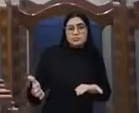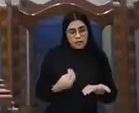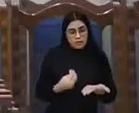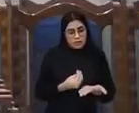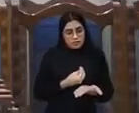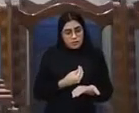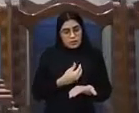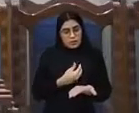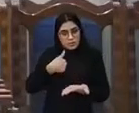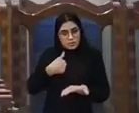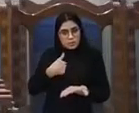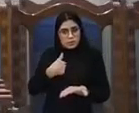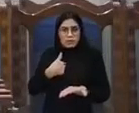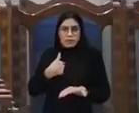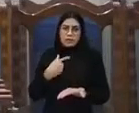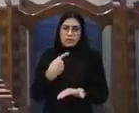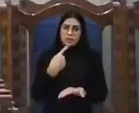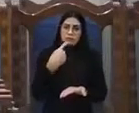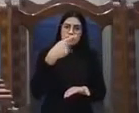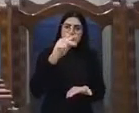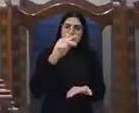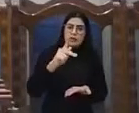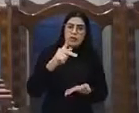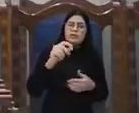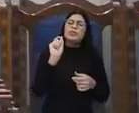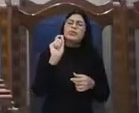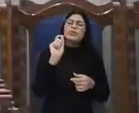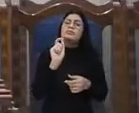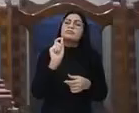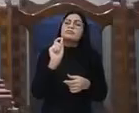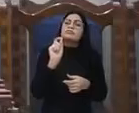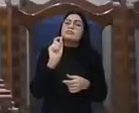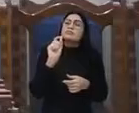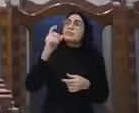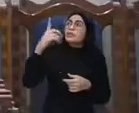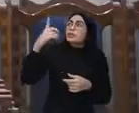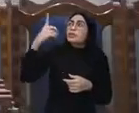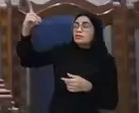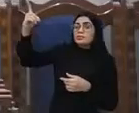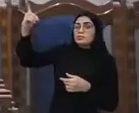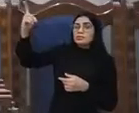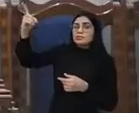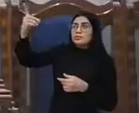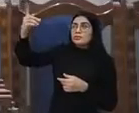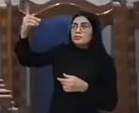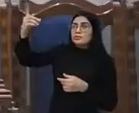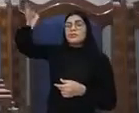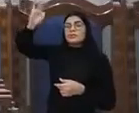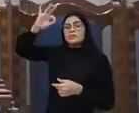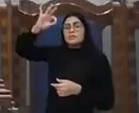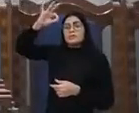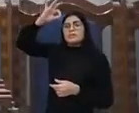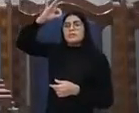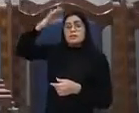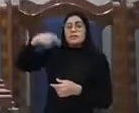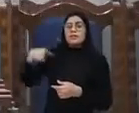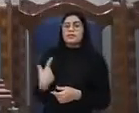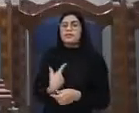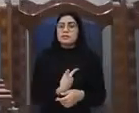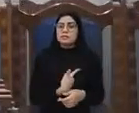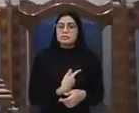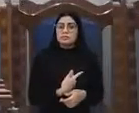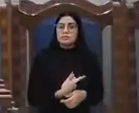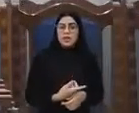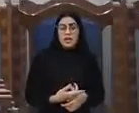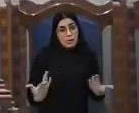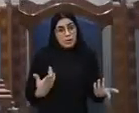o sopro de Deus. Pertence a Deus. A respiração não é sua. Tem gente orgulhosa, arrogante.